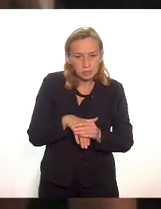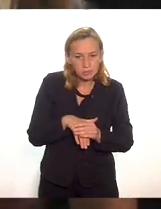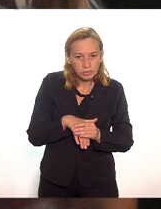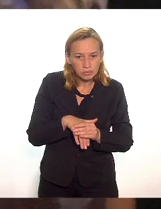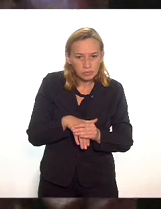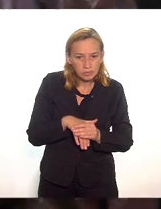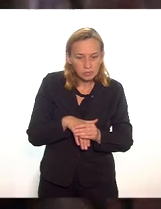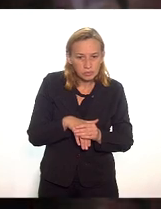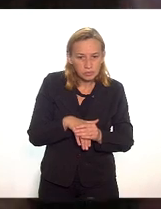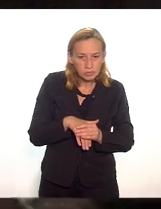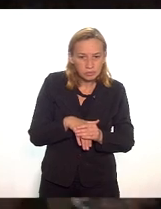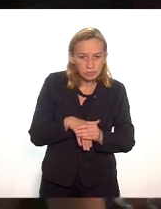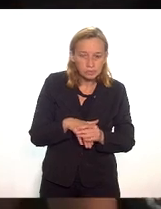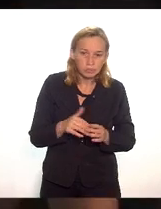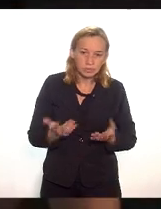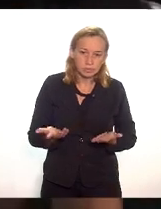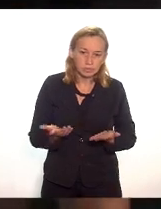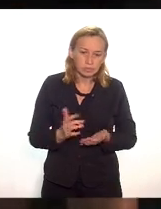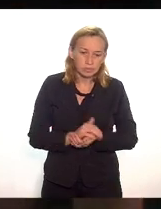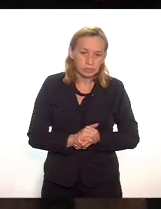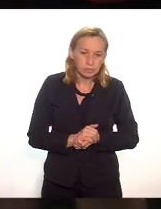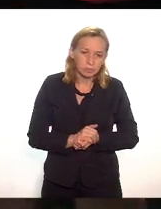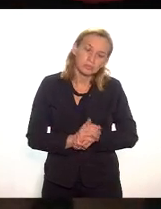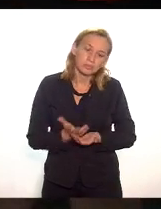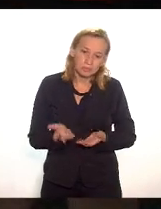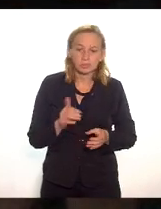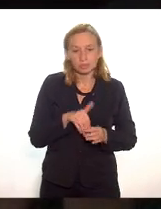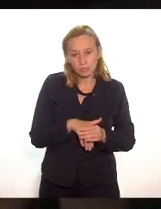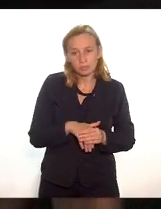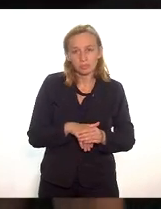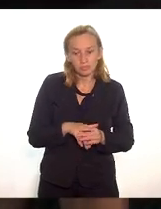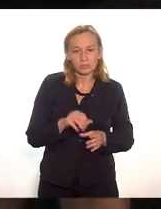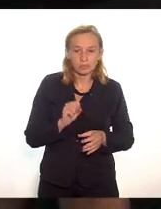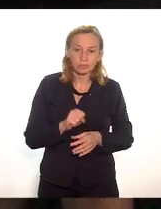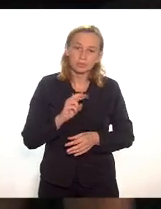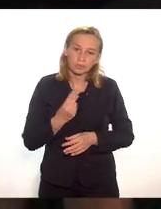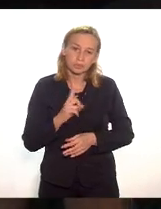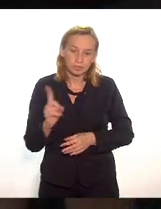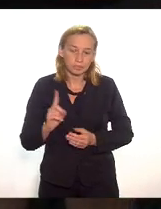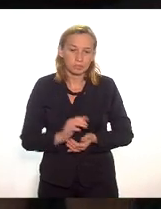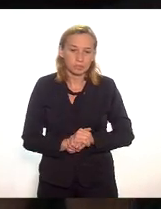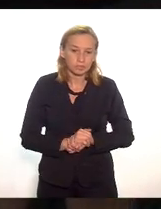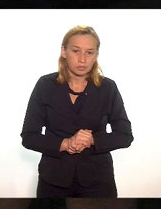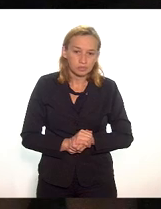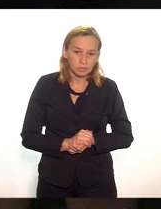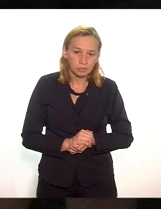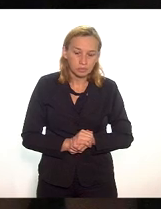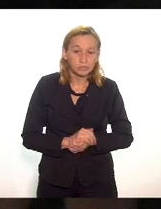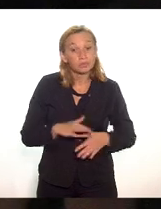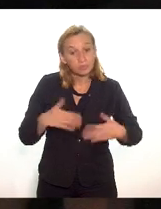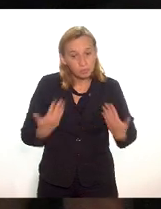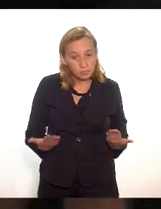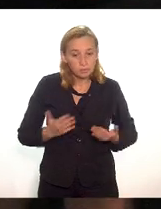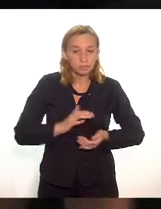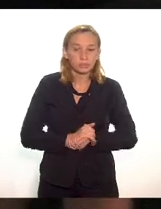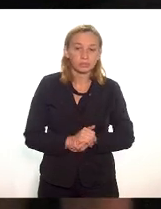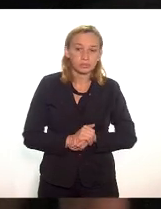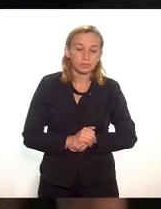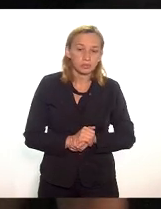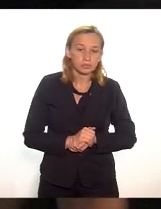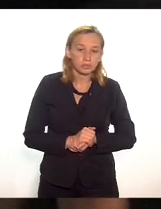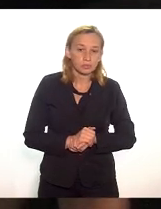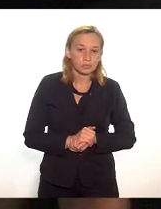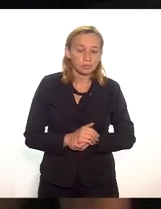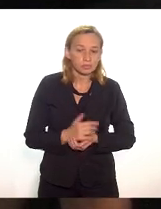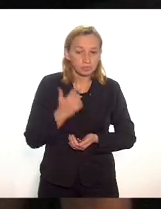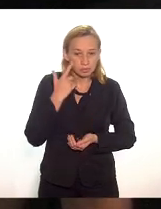segunda chamada. Quem pede verificação de quórum tem que votar, senhor presidente. Então, estou aguardando o voto